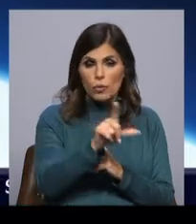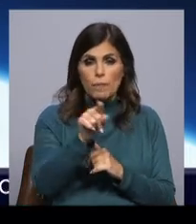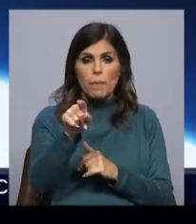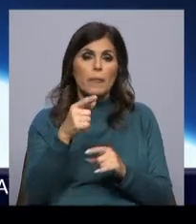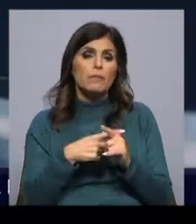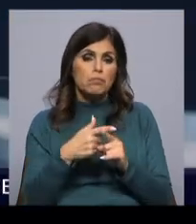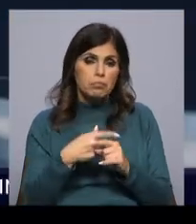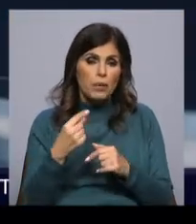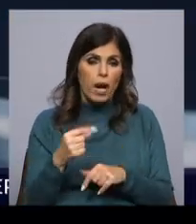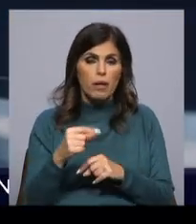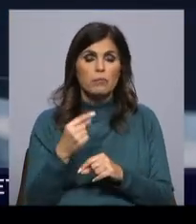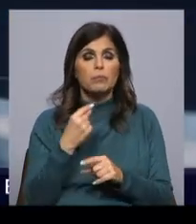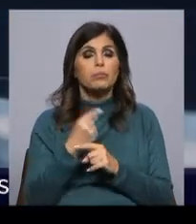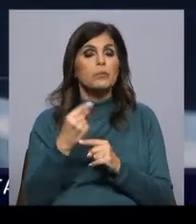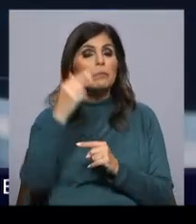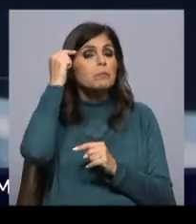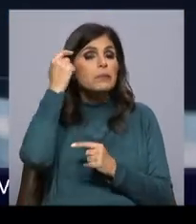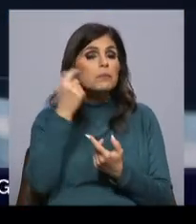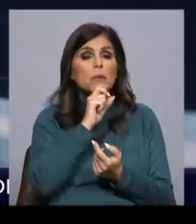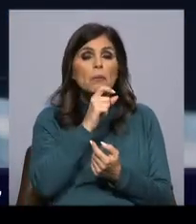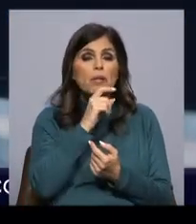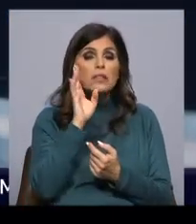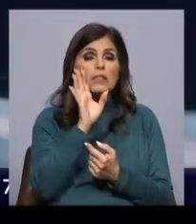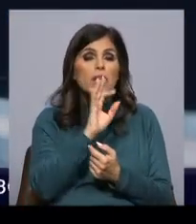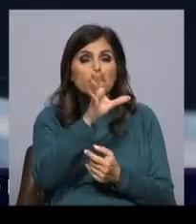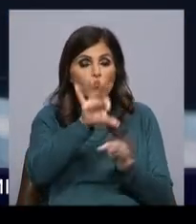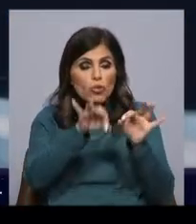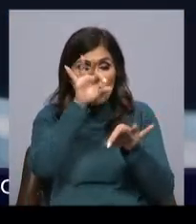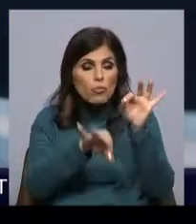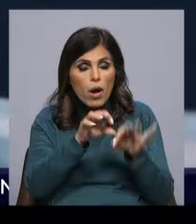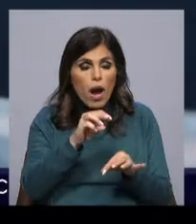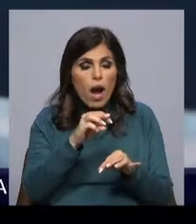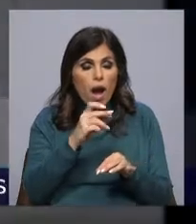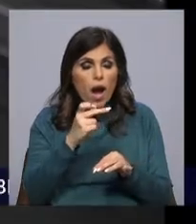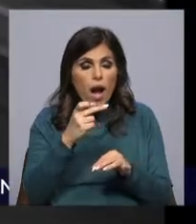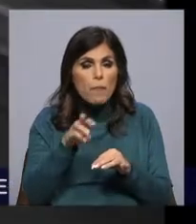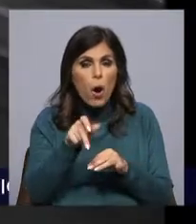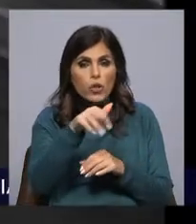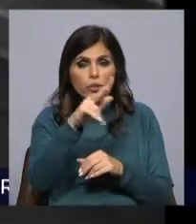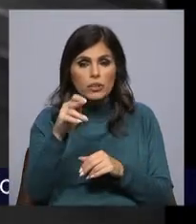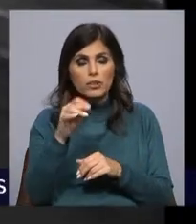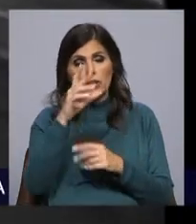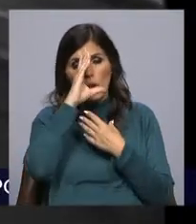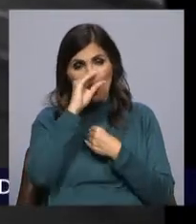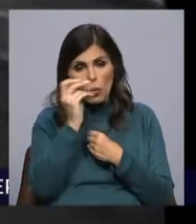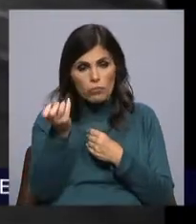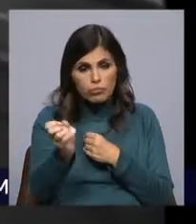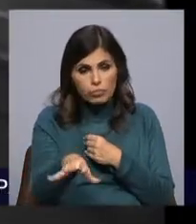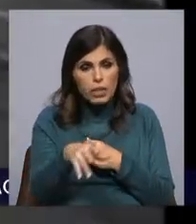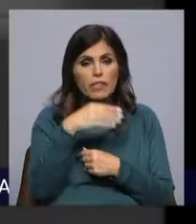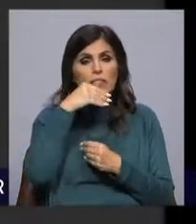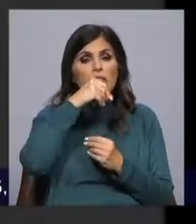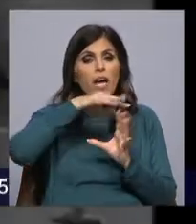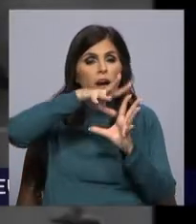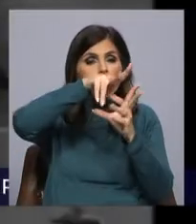ambiciosa. Pensa-se que pode tentar retirar amostras da Lua e fazê-las devolver à Terra. Quem também tem encontro marcado